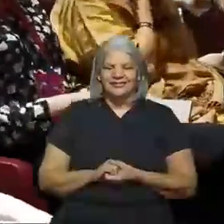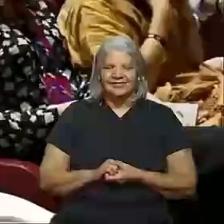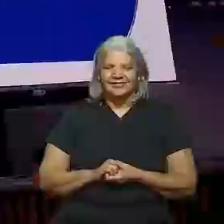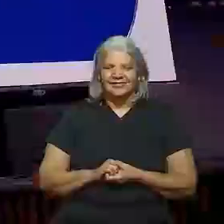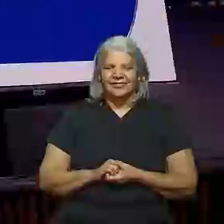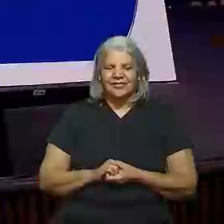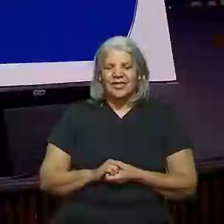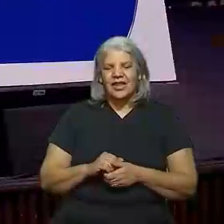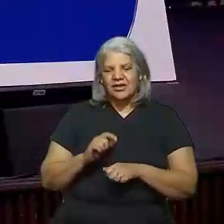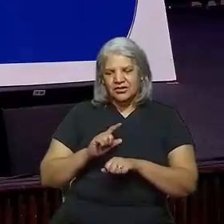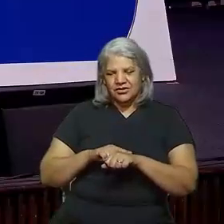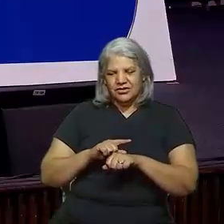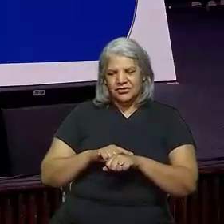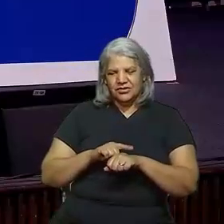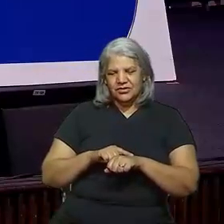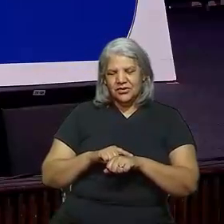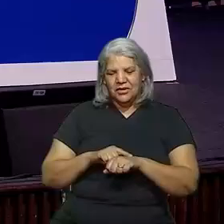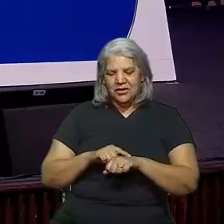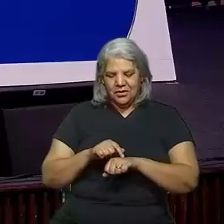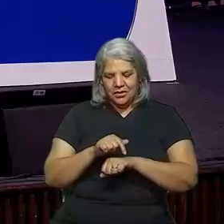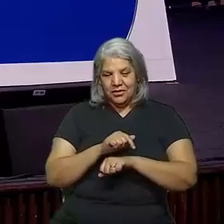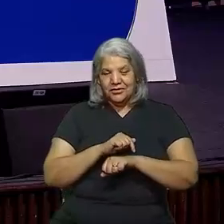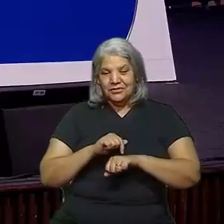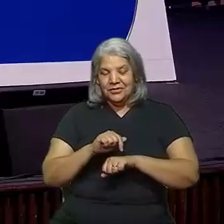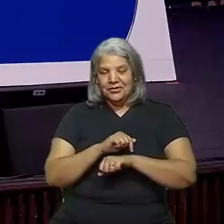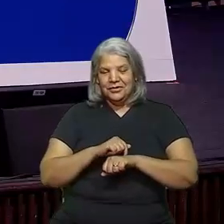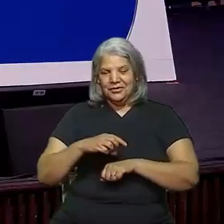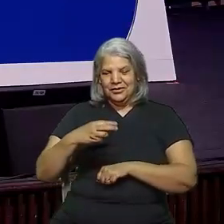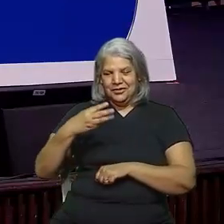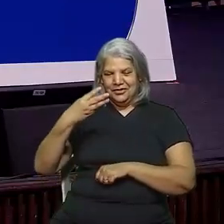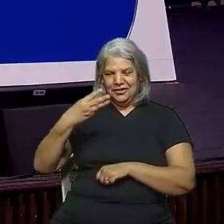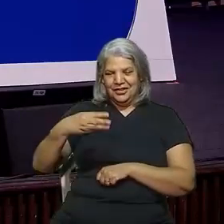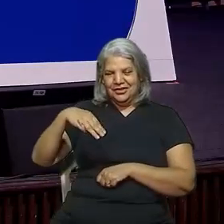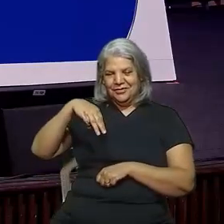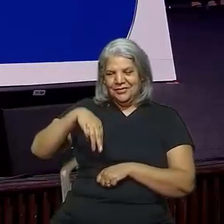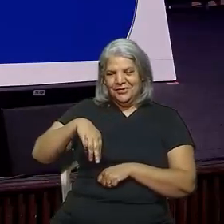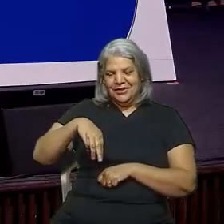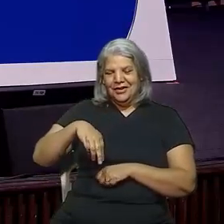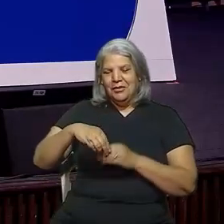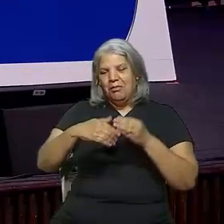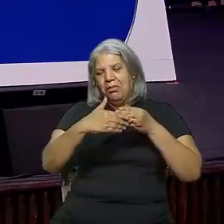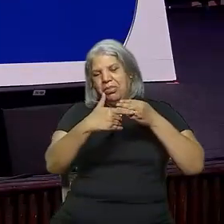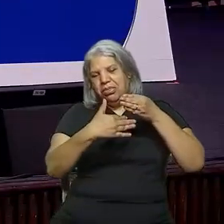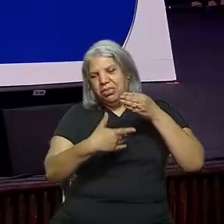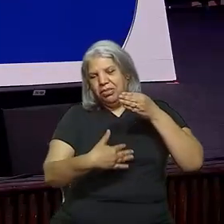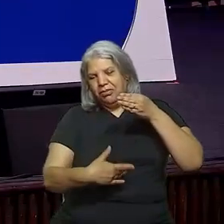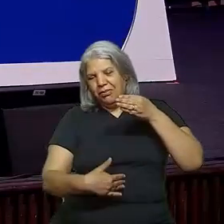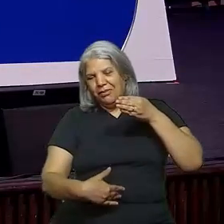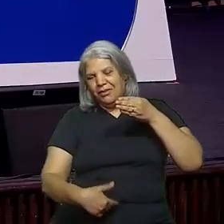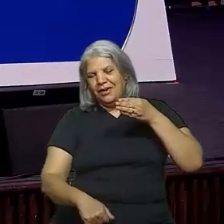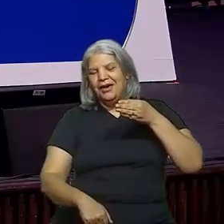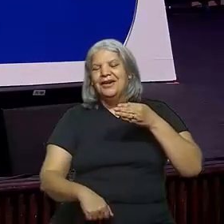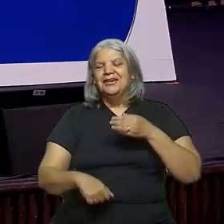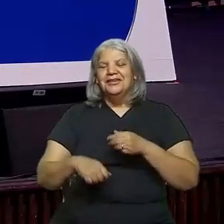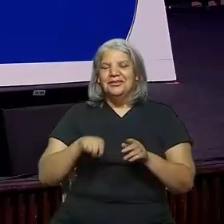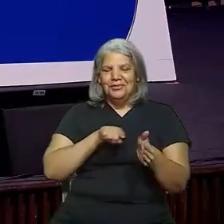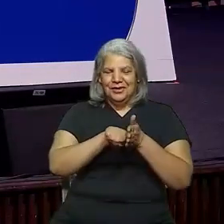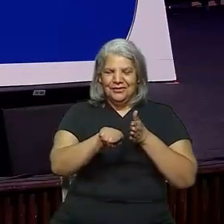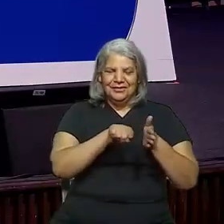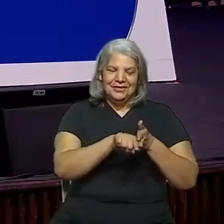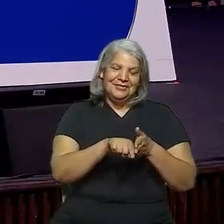Eu estou nesse momento com um cronômetro dizendo que a gente tem 3 minutos. Eu tenho uma lista imensa de perguntas, se vocês quiserem continuar